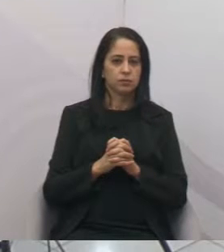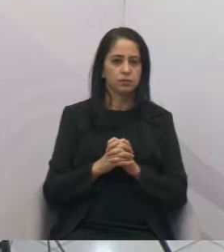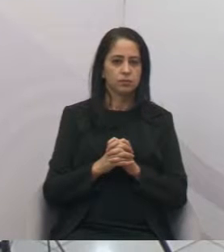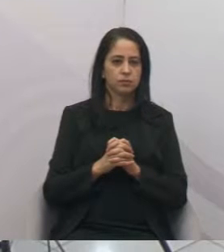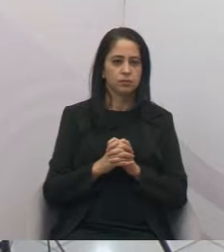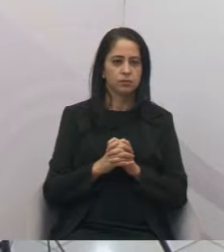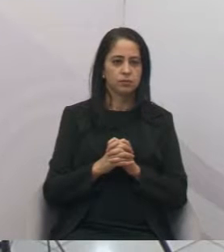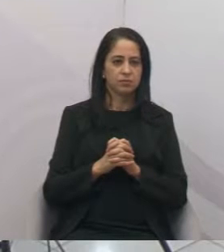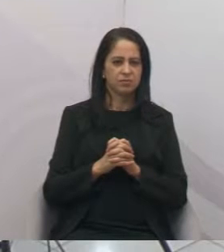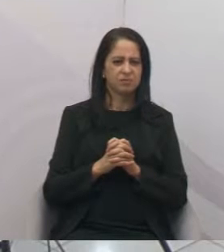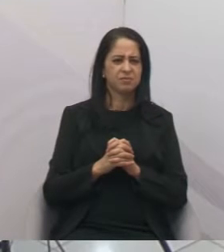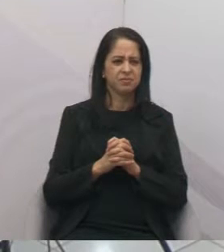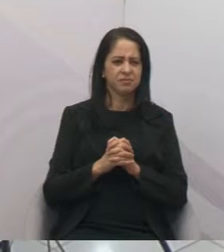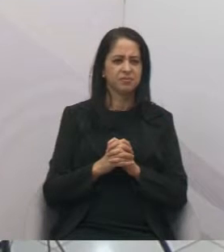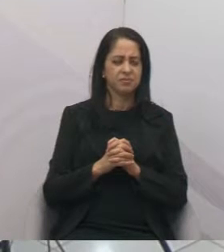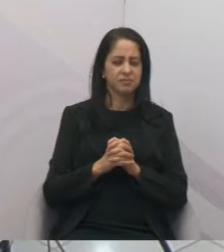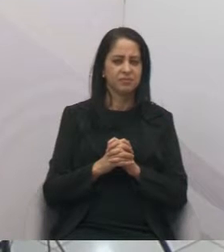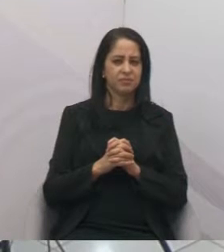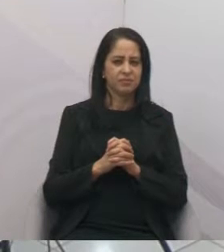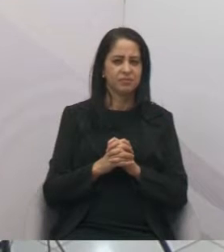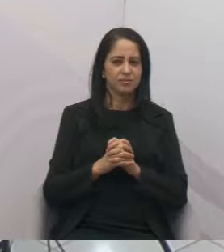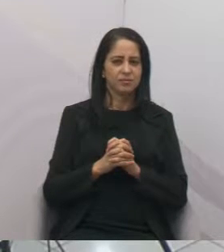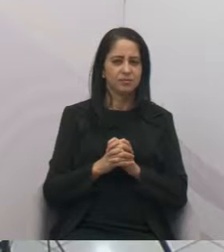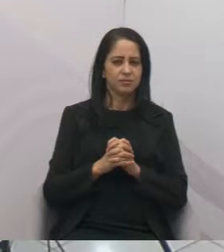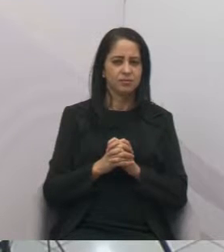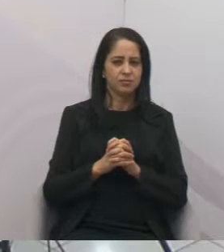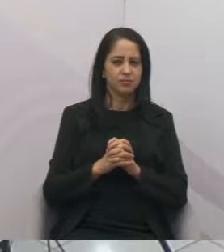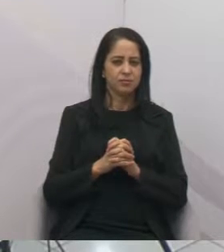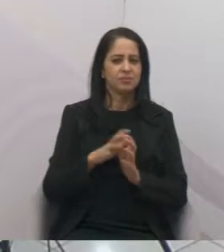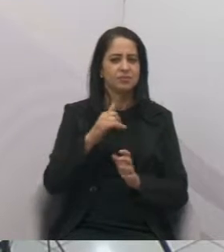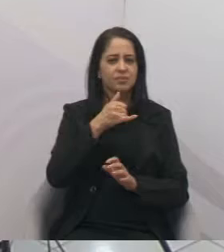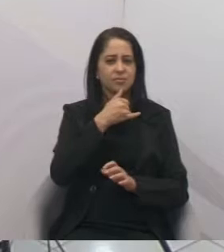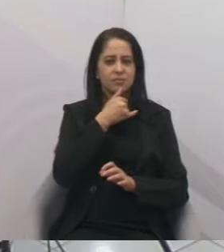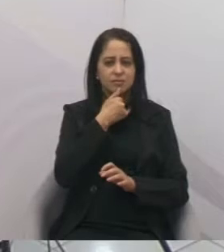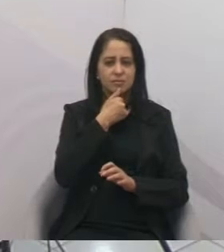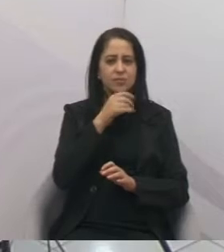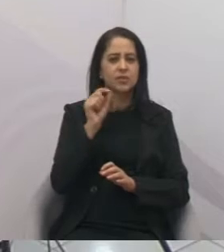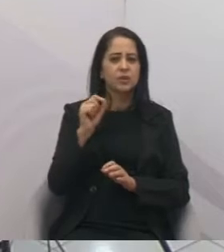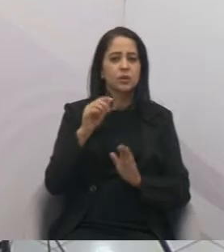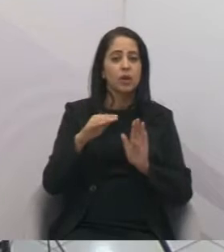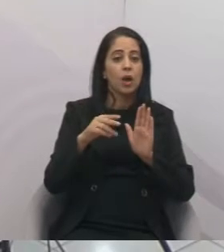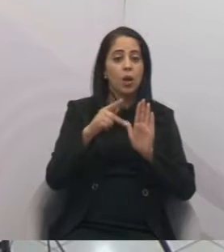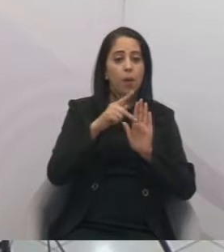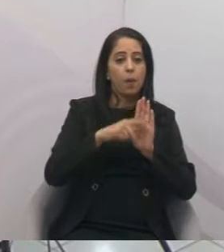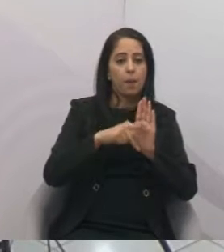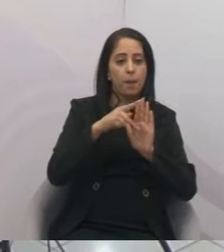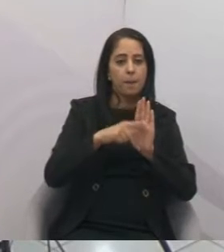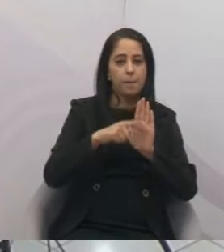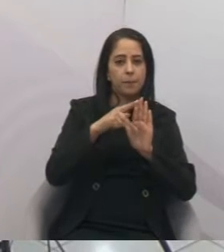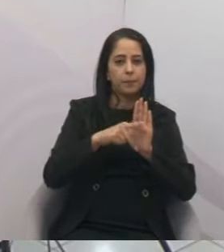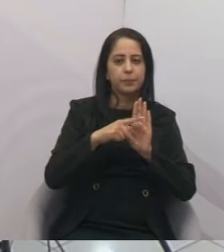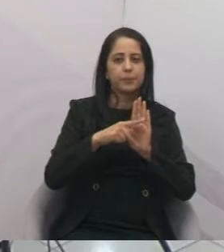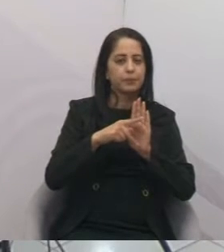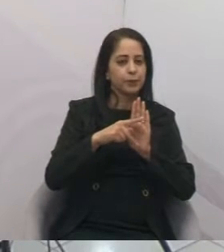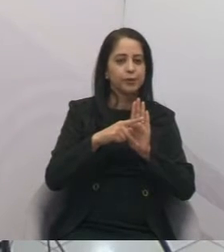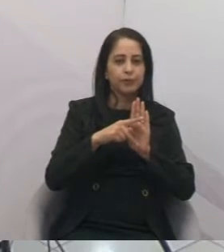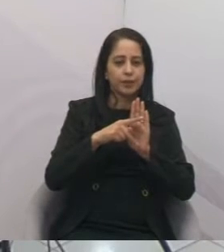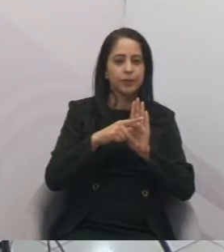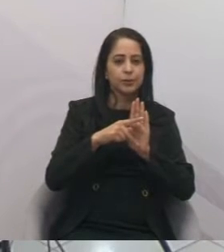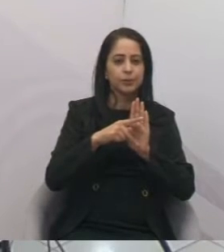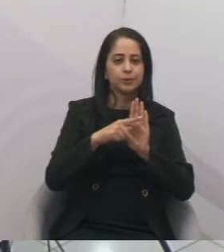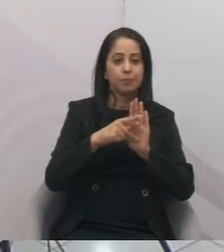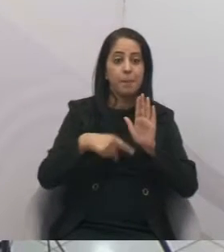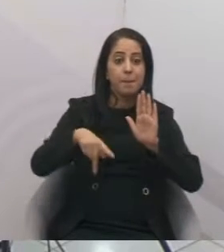Quero aqui pedir desculpa, infelizmente o projeto do prefeito está com prazo final, a gente não